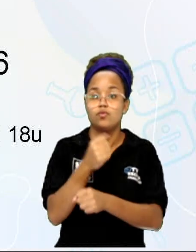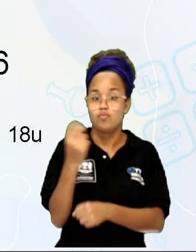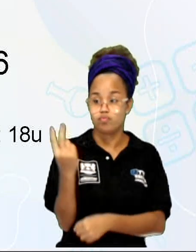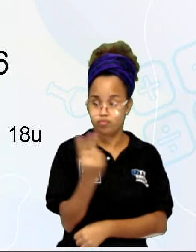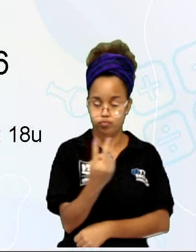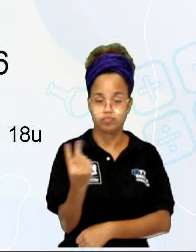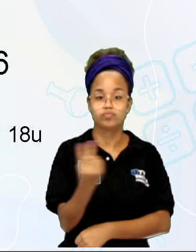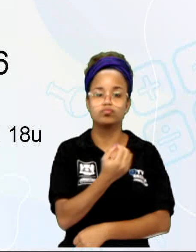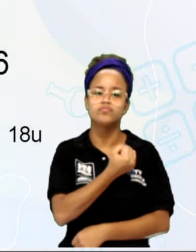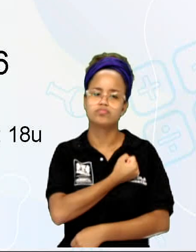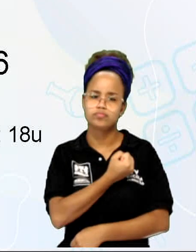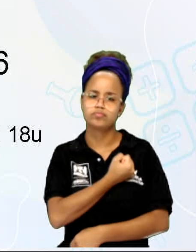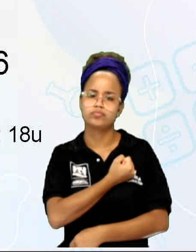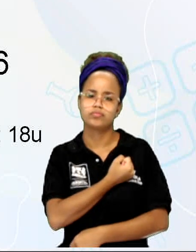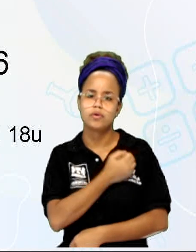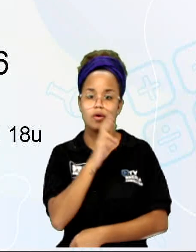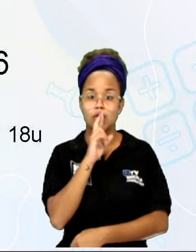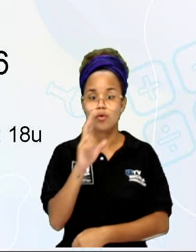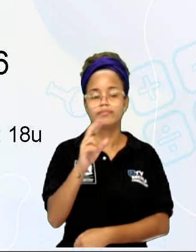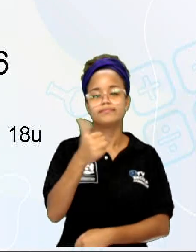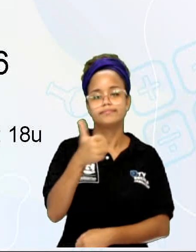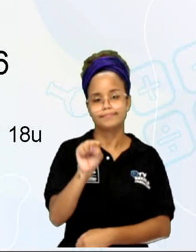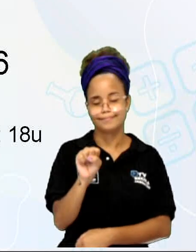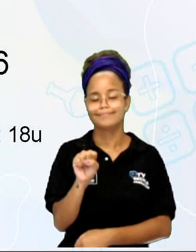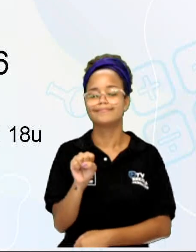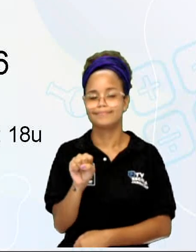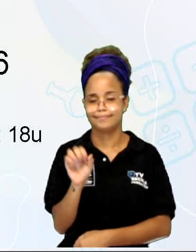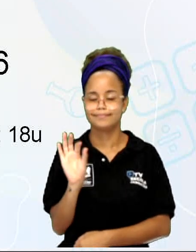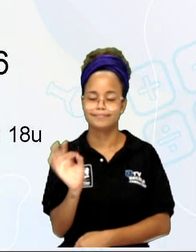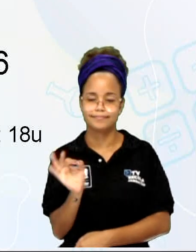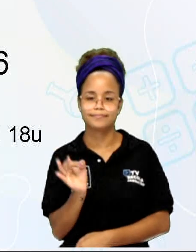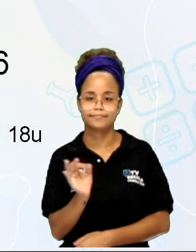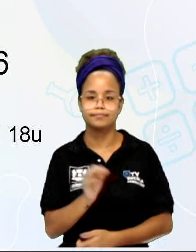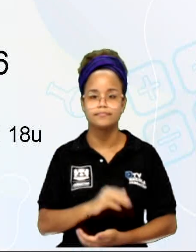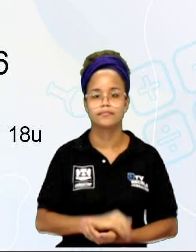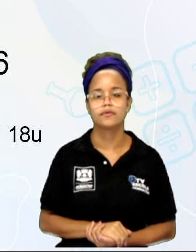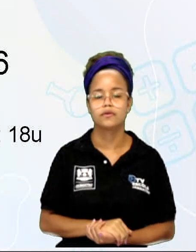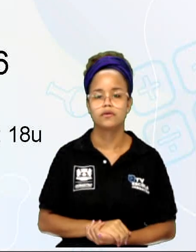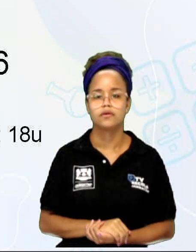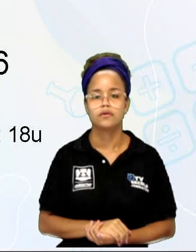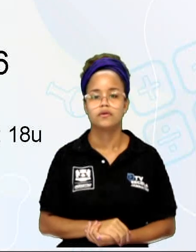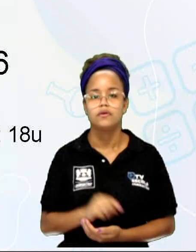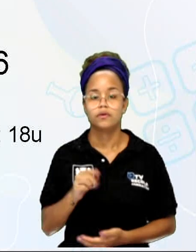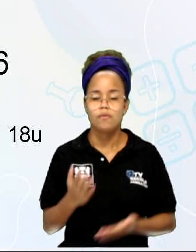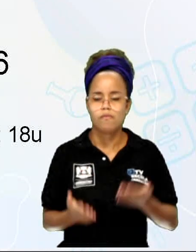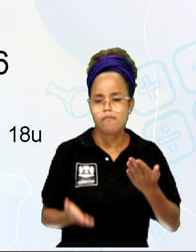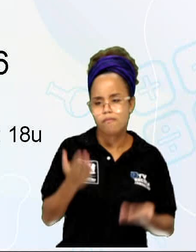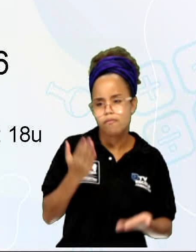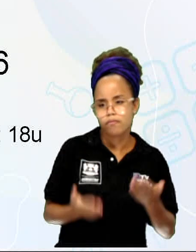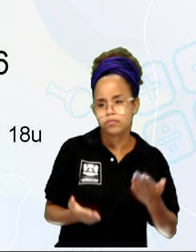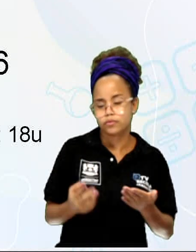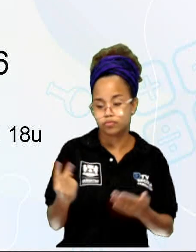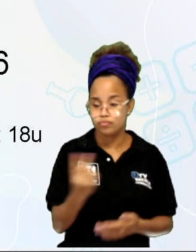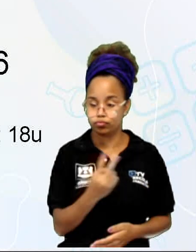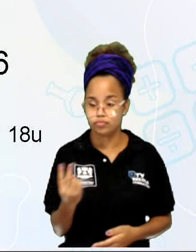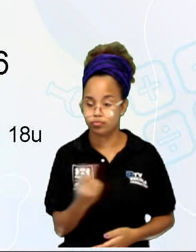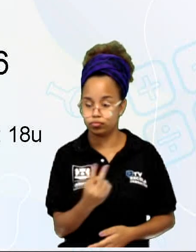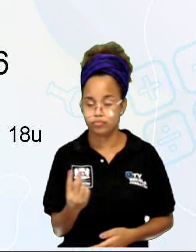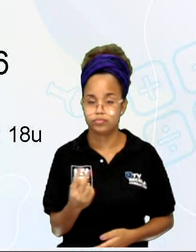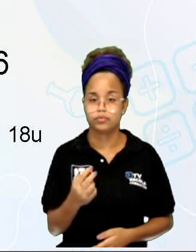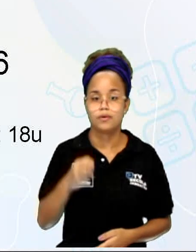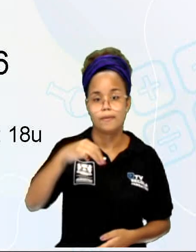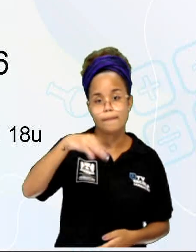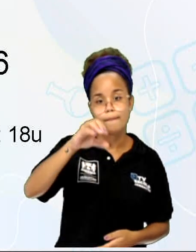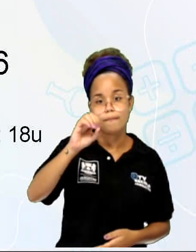dois e deu 18, certo? Tanto a massa molecular quanto a massa molar são 18. Só